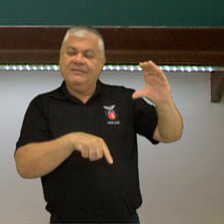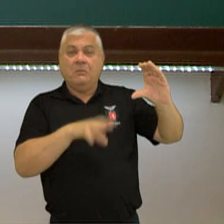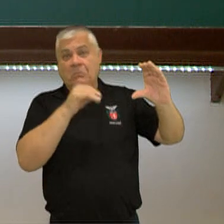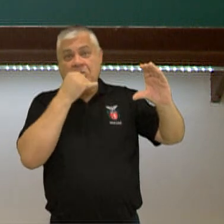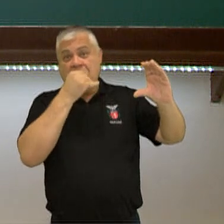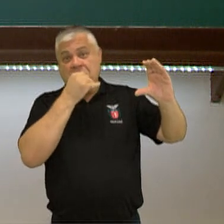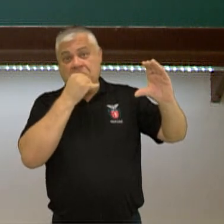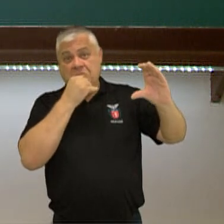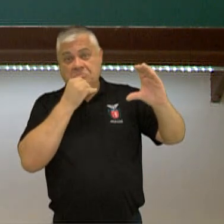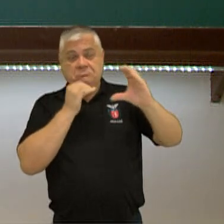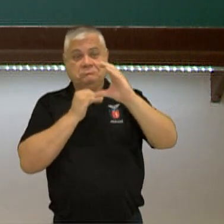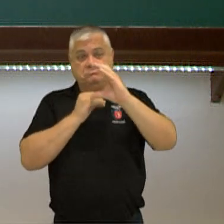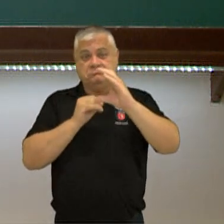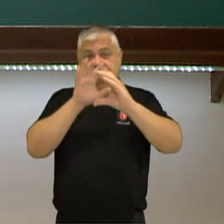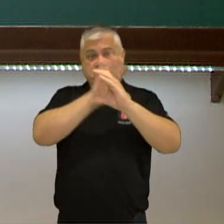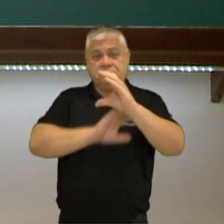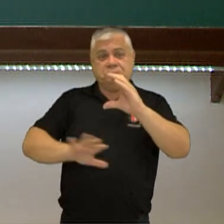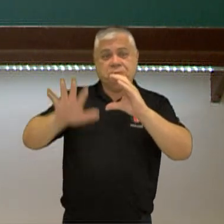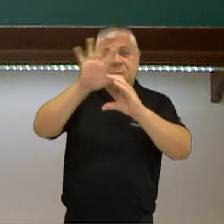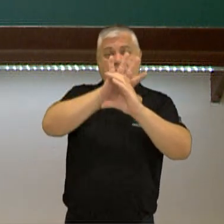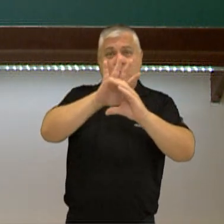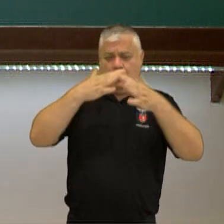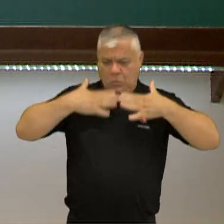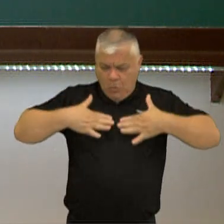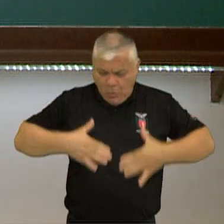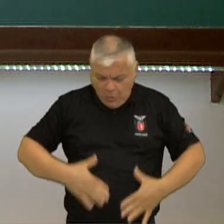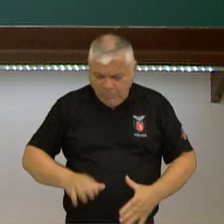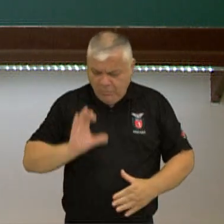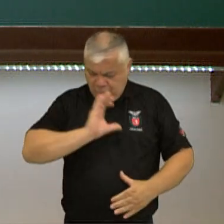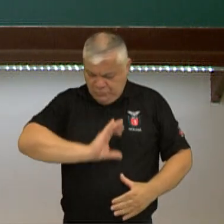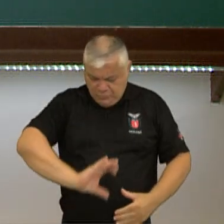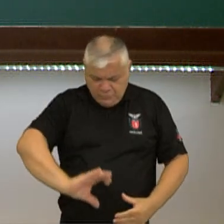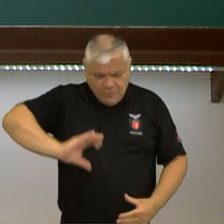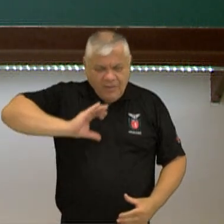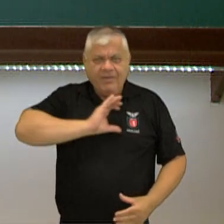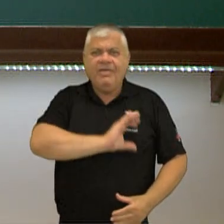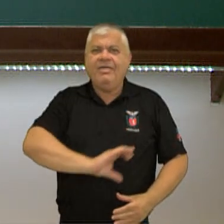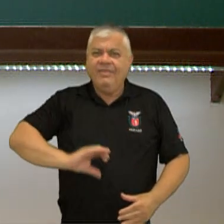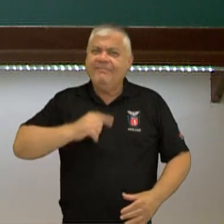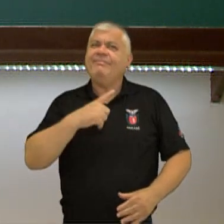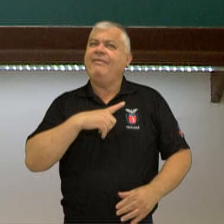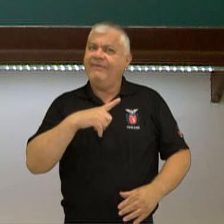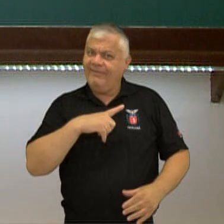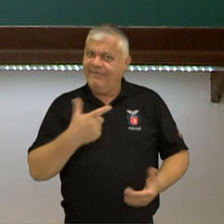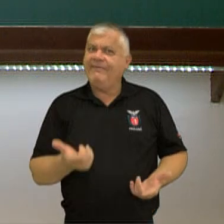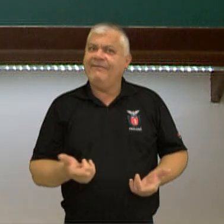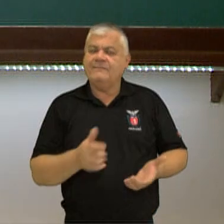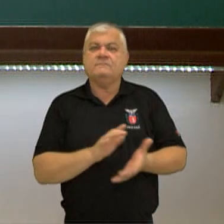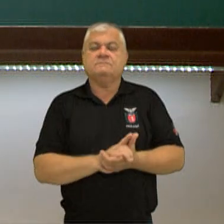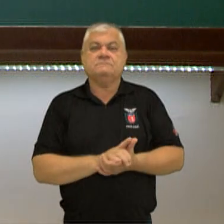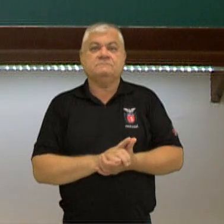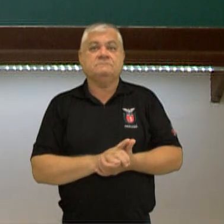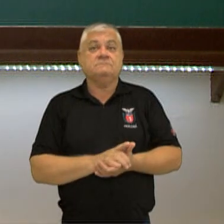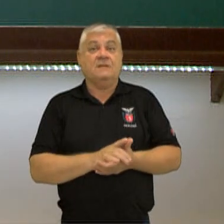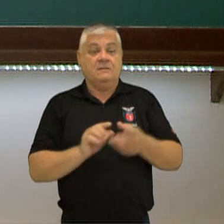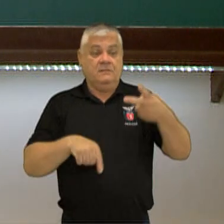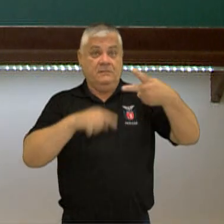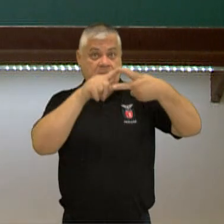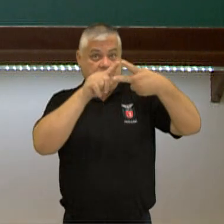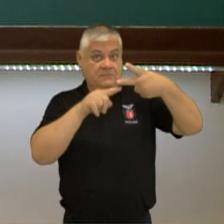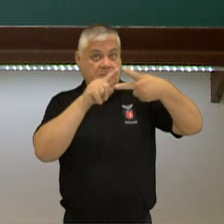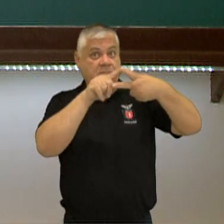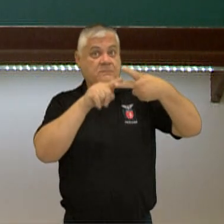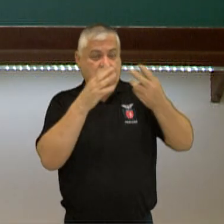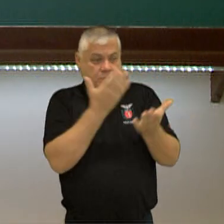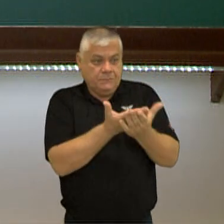meio ambiente, no nosso corpo, nos seres vivos de um modo geral, tá certo? E esses postulados,